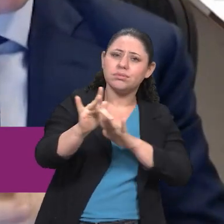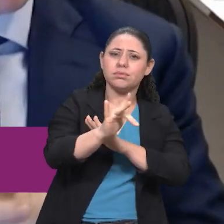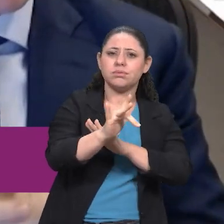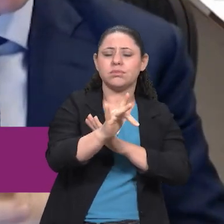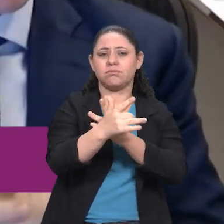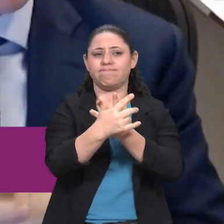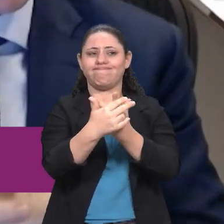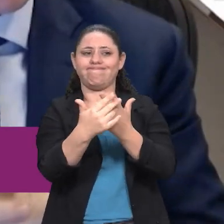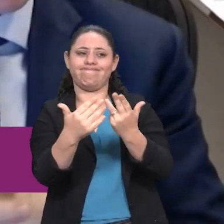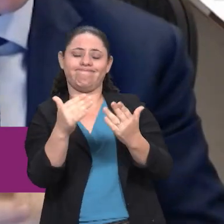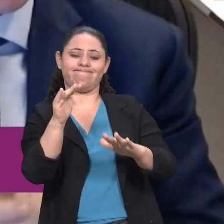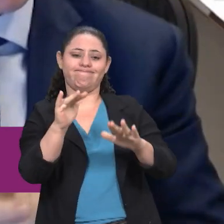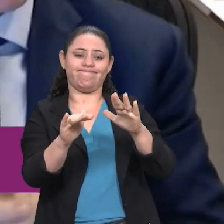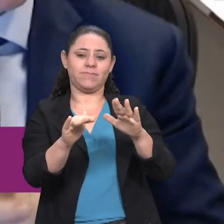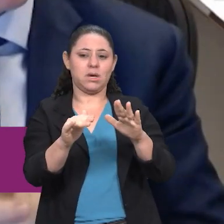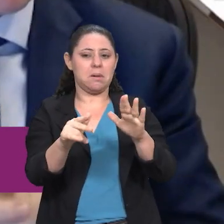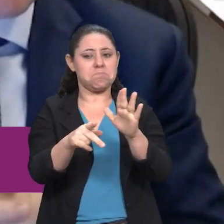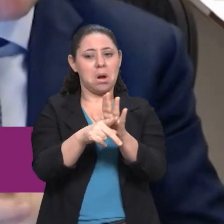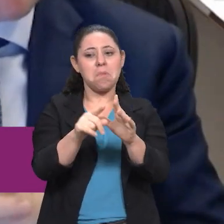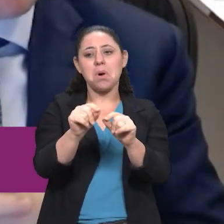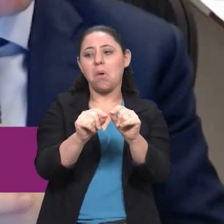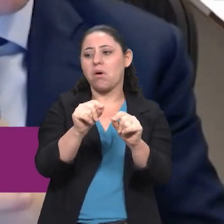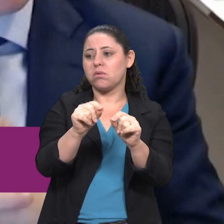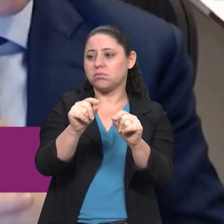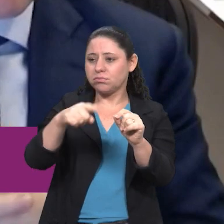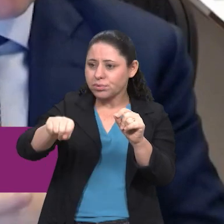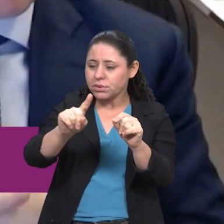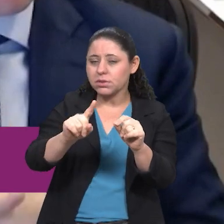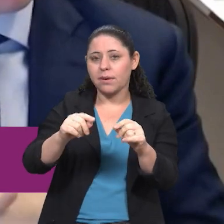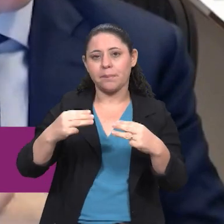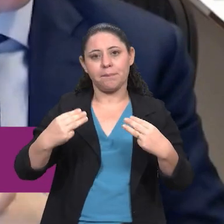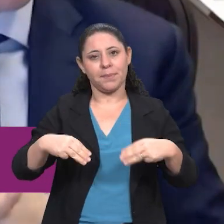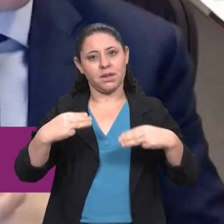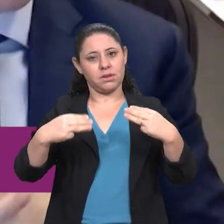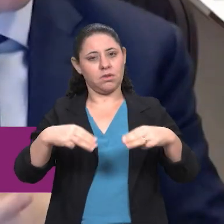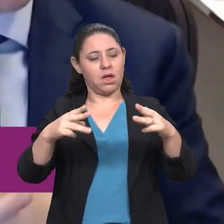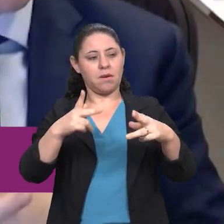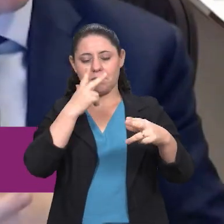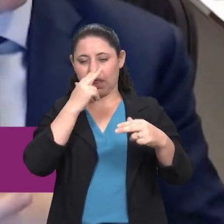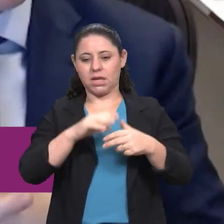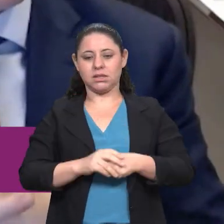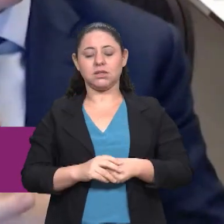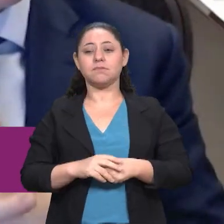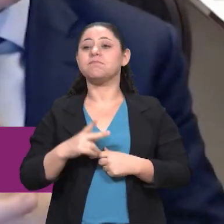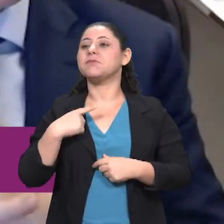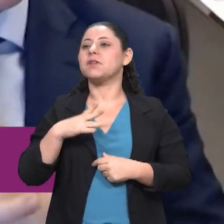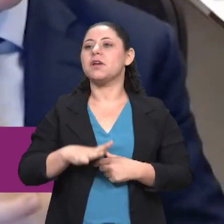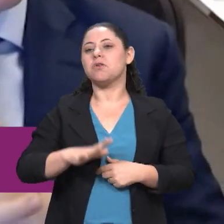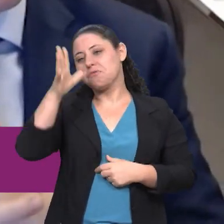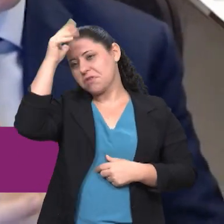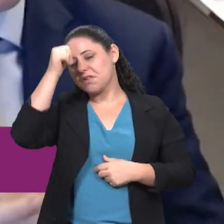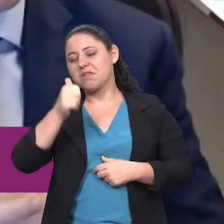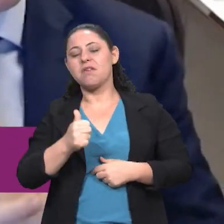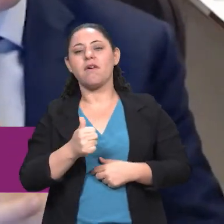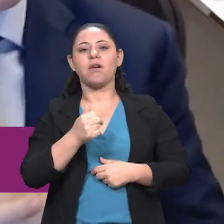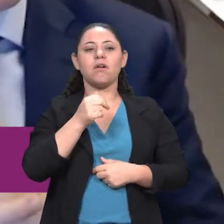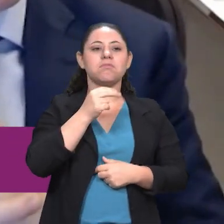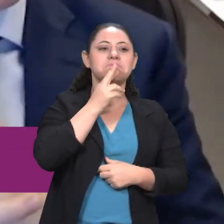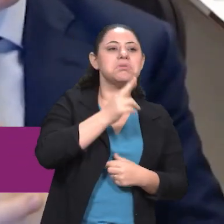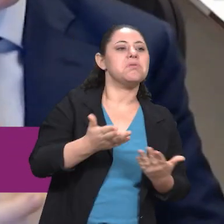até uma certa popularidade para os ministros que estão aí. E eu gostaria de saber, no âmbito